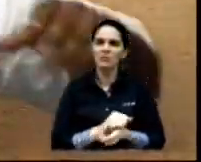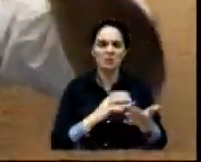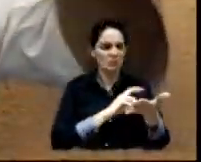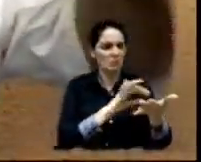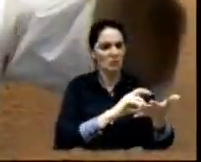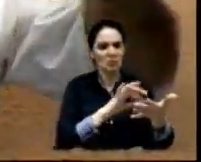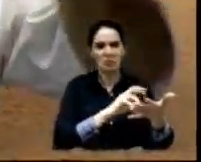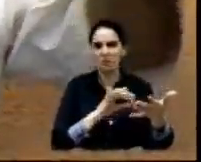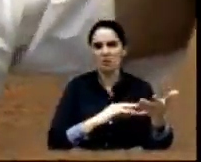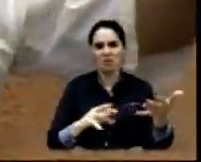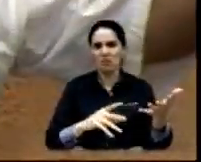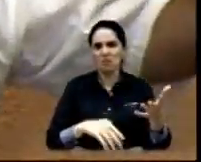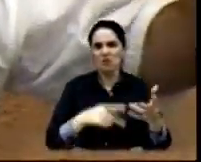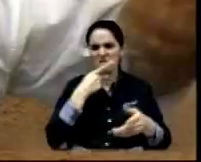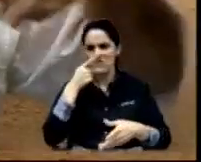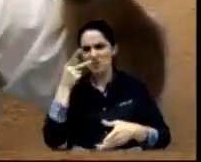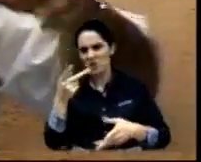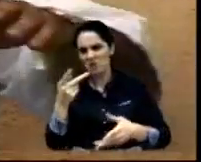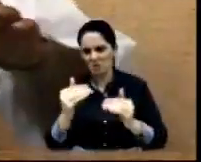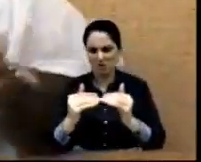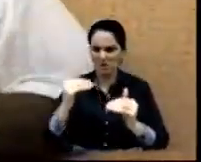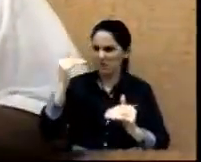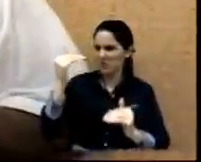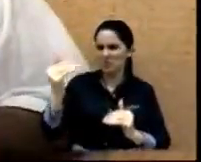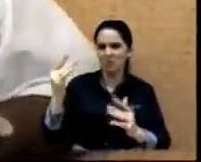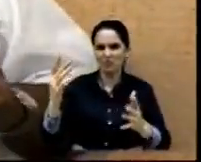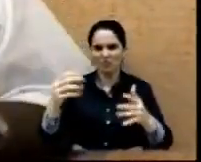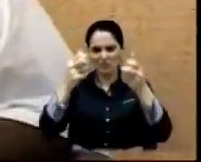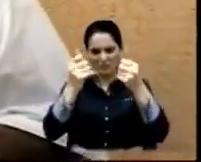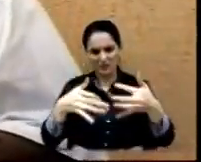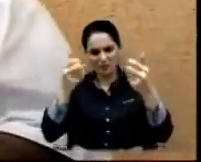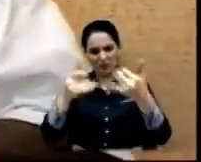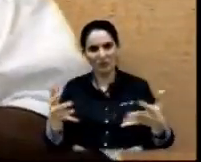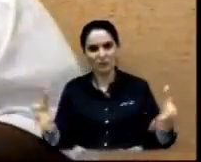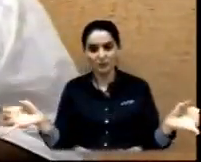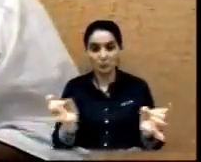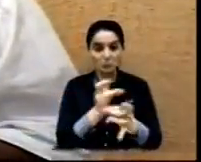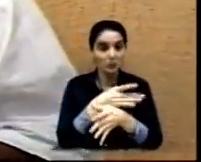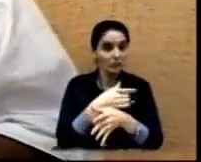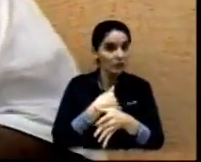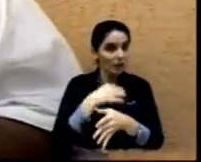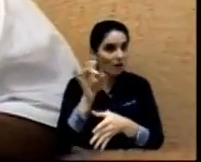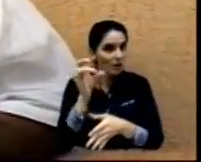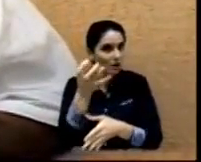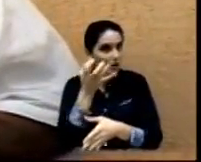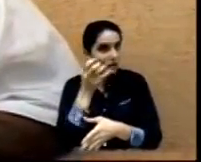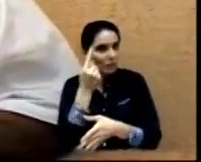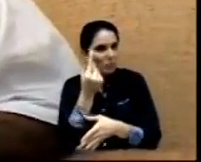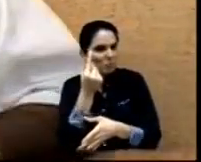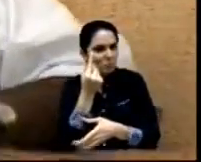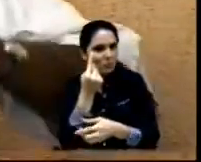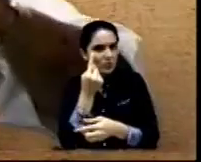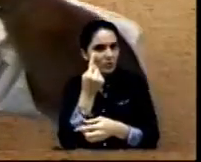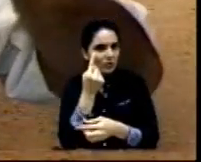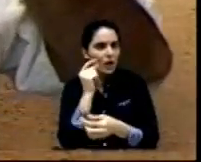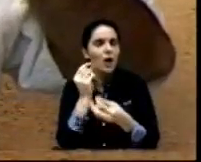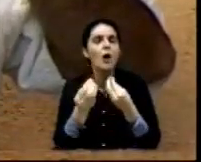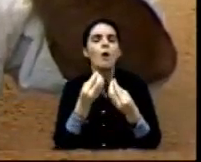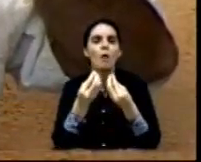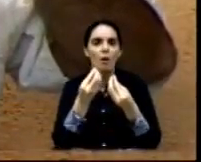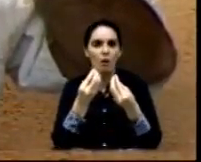contabilidade, faixas, aumentou em tantas faixas e não sei o que lá. No final das contas eu só quero saber de uma coisa. Como é que eu vou partir